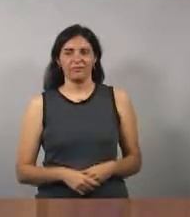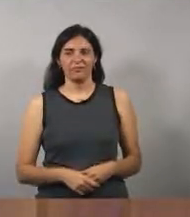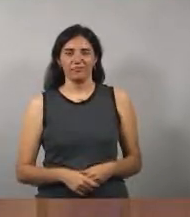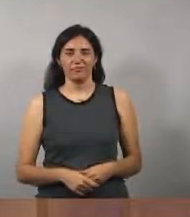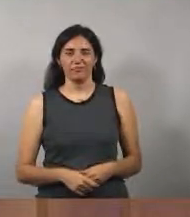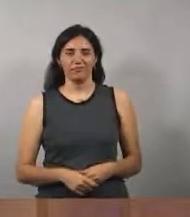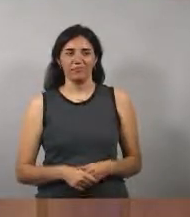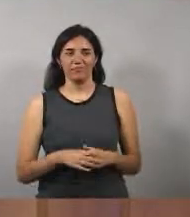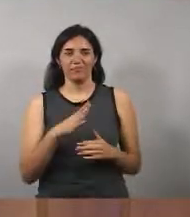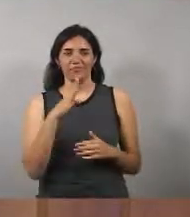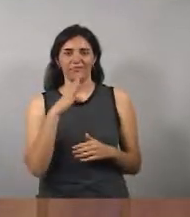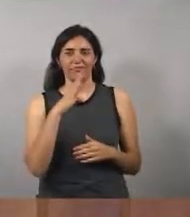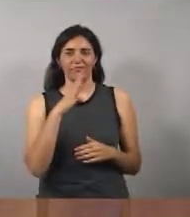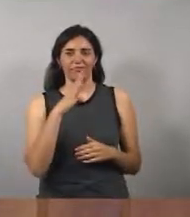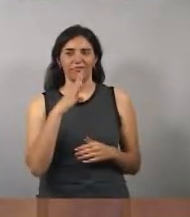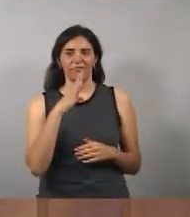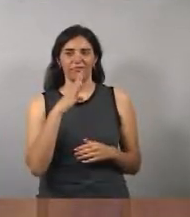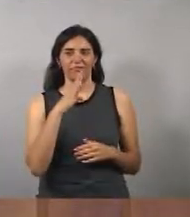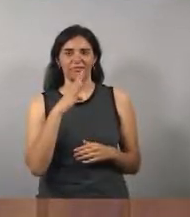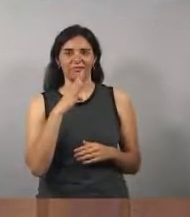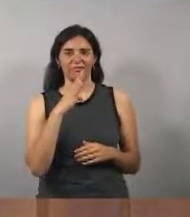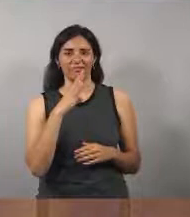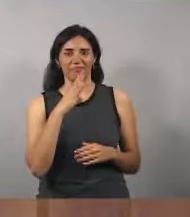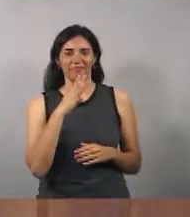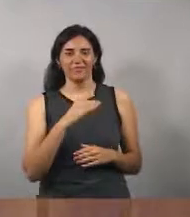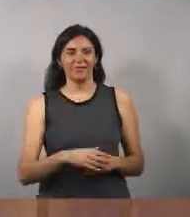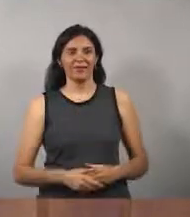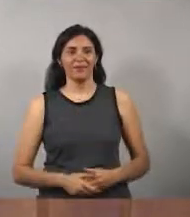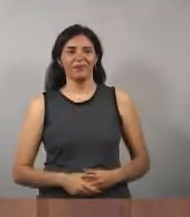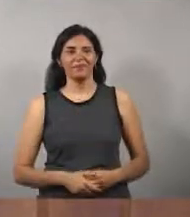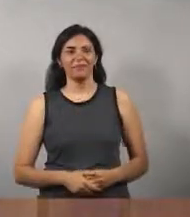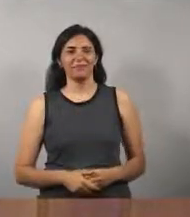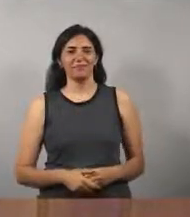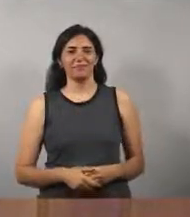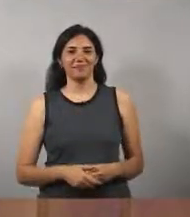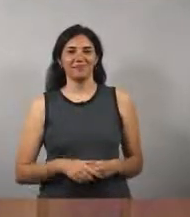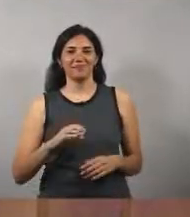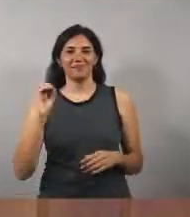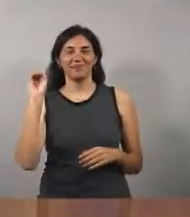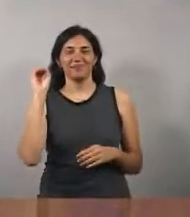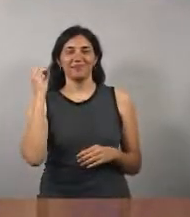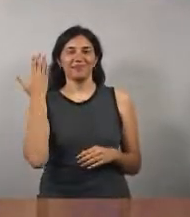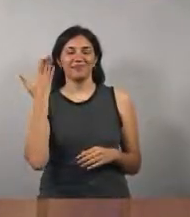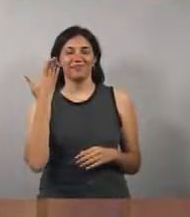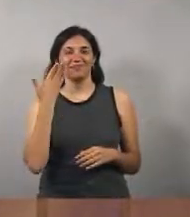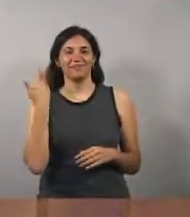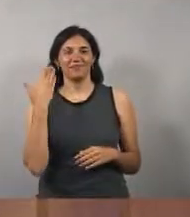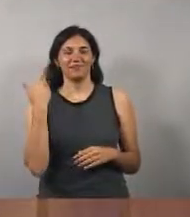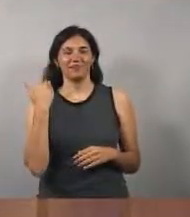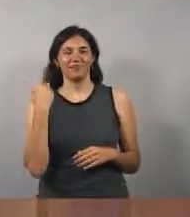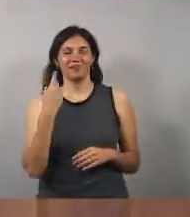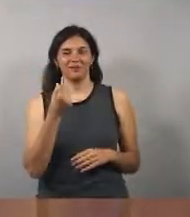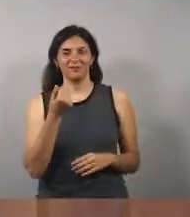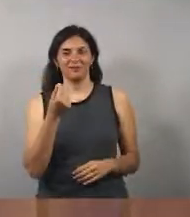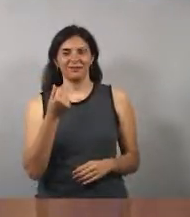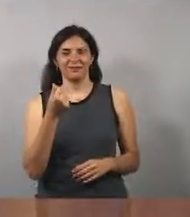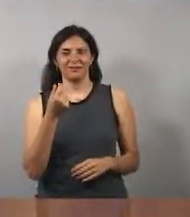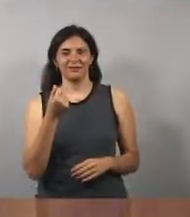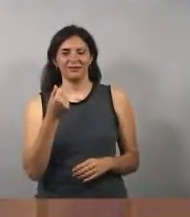para conhecer efetivamente o que aconteceu ano passado na gestão financeira do